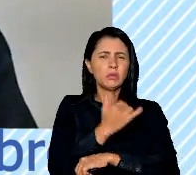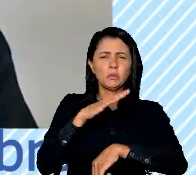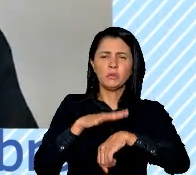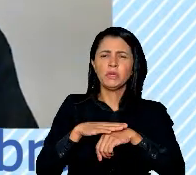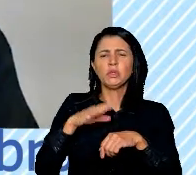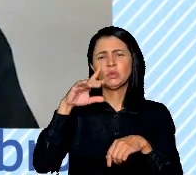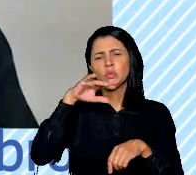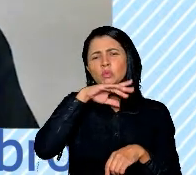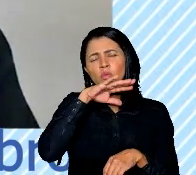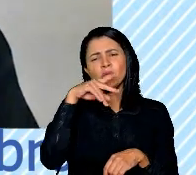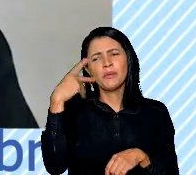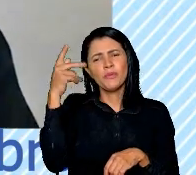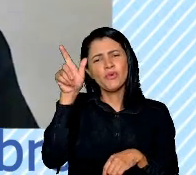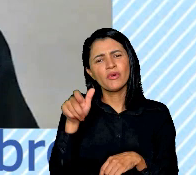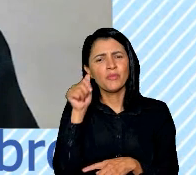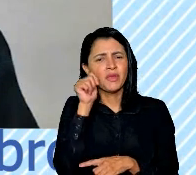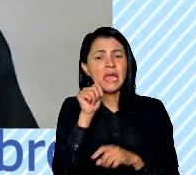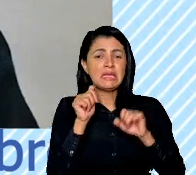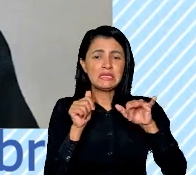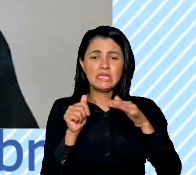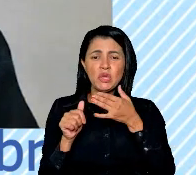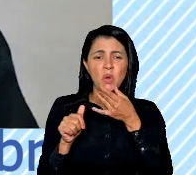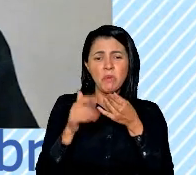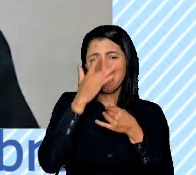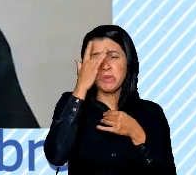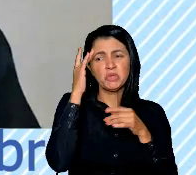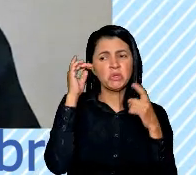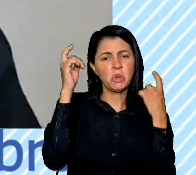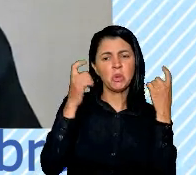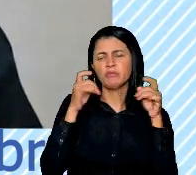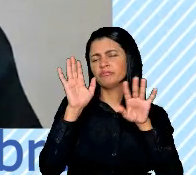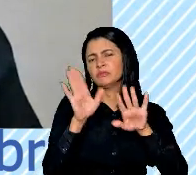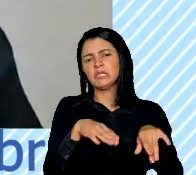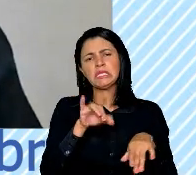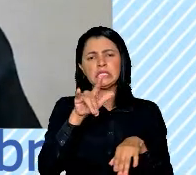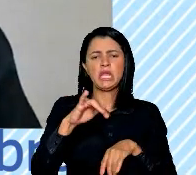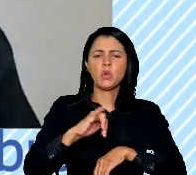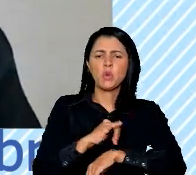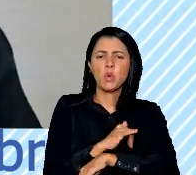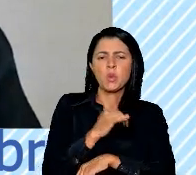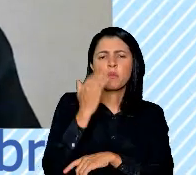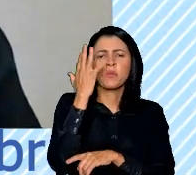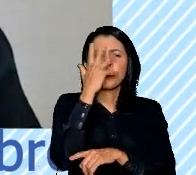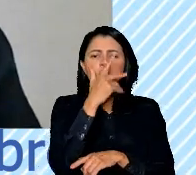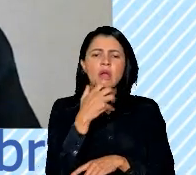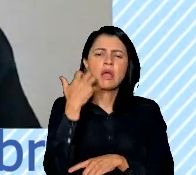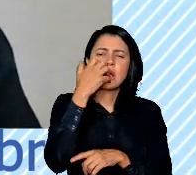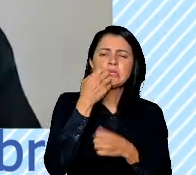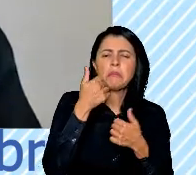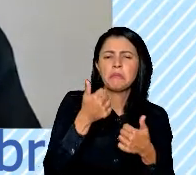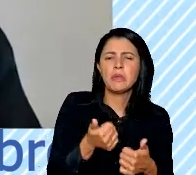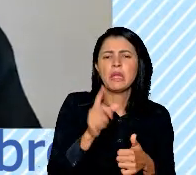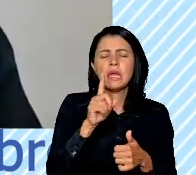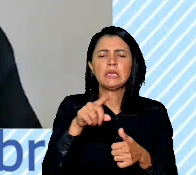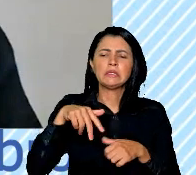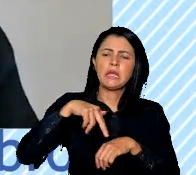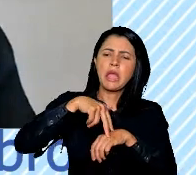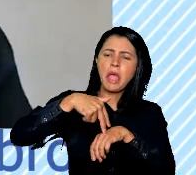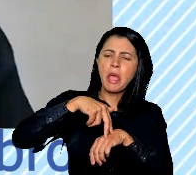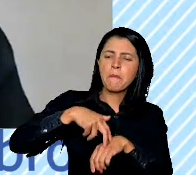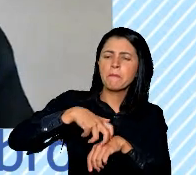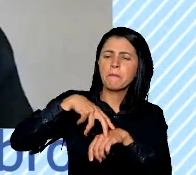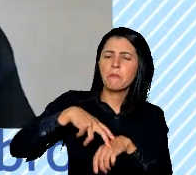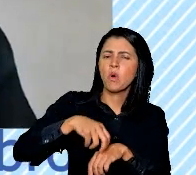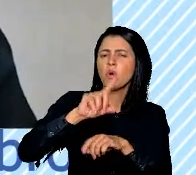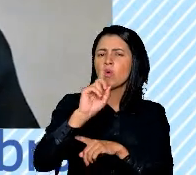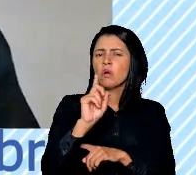mulher, porque fosse homem ninguém se preocuparia, né? Se é gorda, se é bonita, se é feia, se canta bem, se canta mal, se rebola ou não. Enfim,